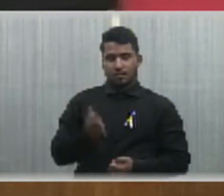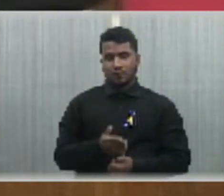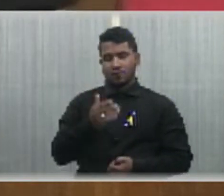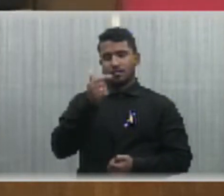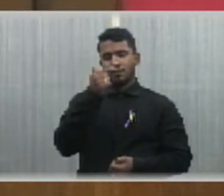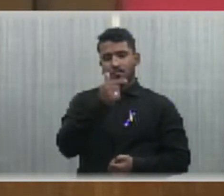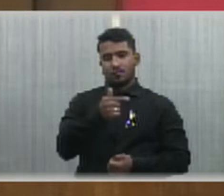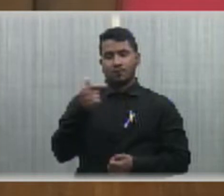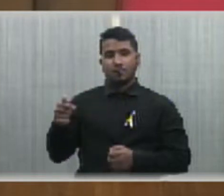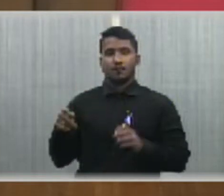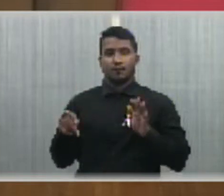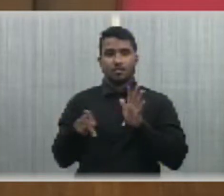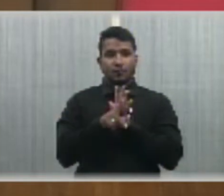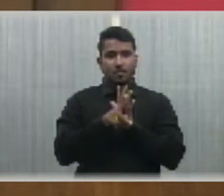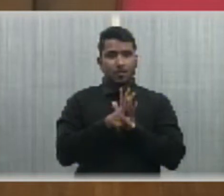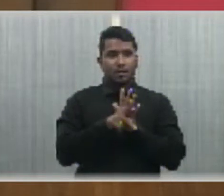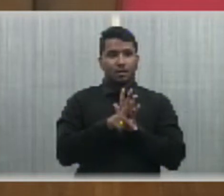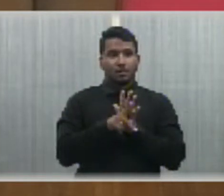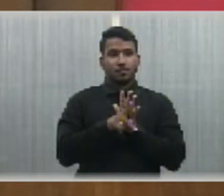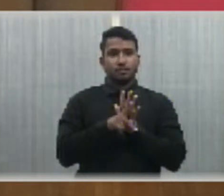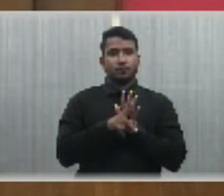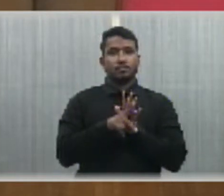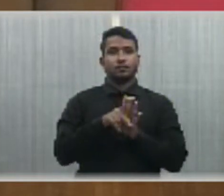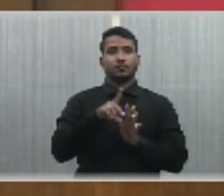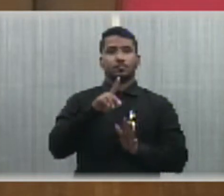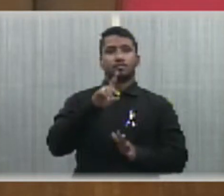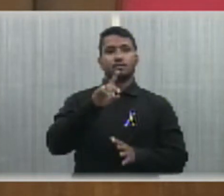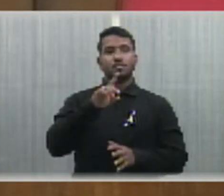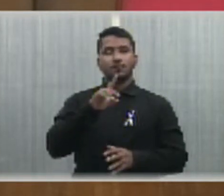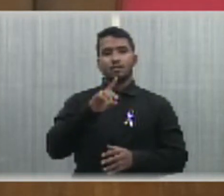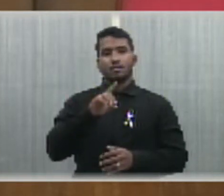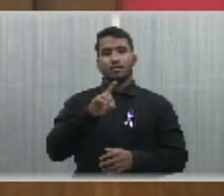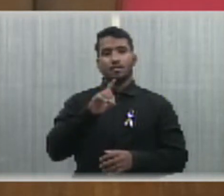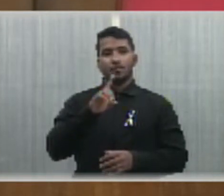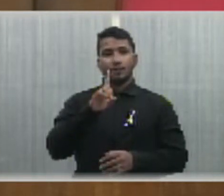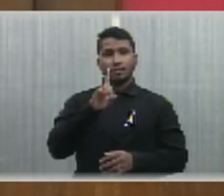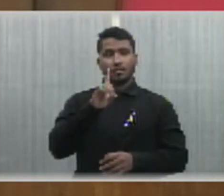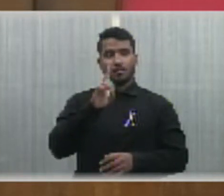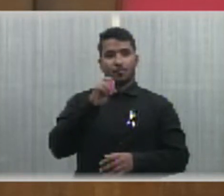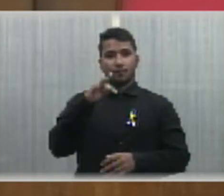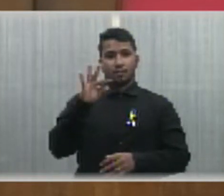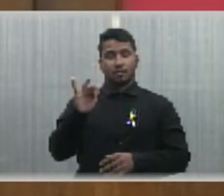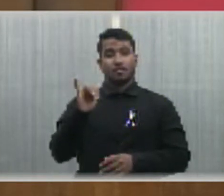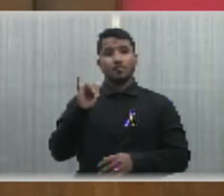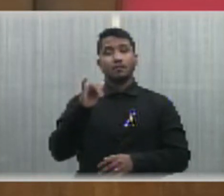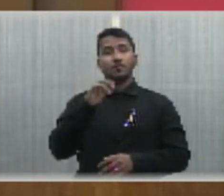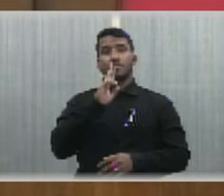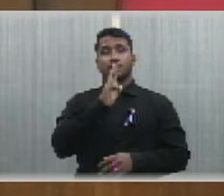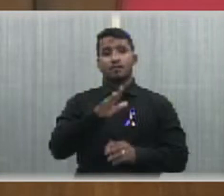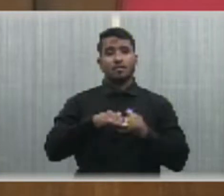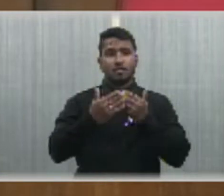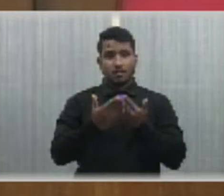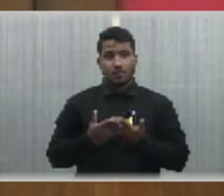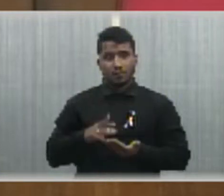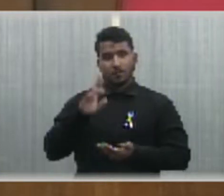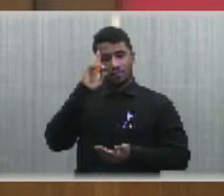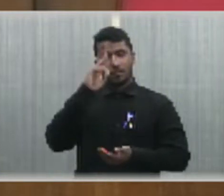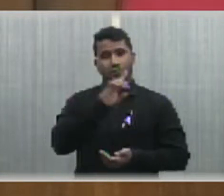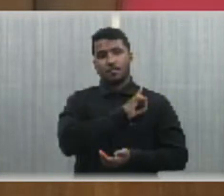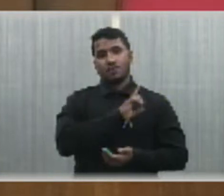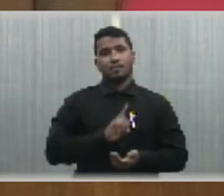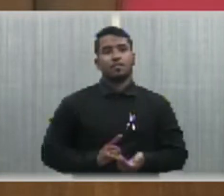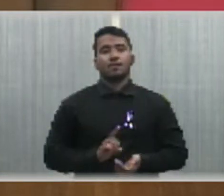1240/18/2022 do Departamento Nacional de Infraestrutura de Transporte, em resposta a requerimento do senhor